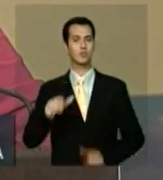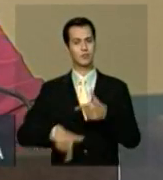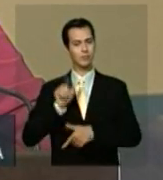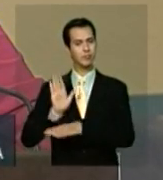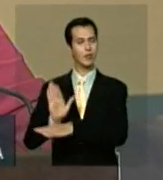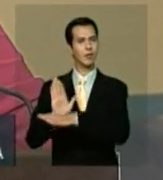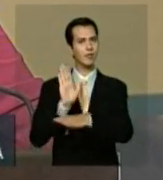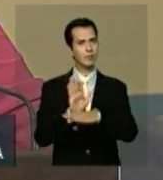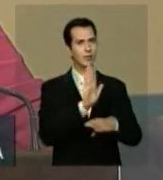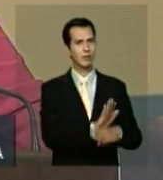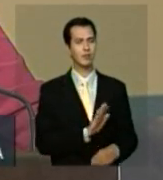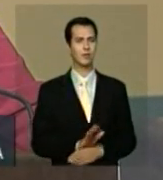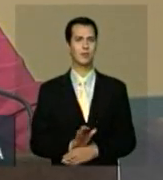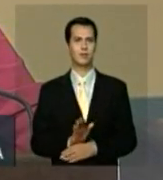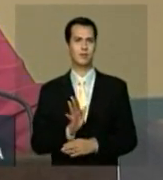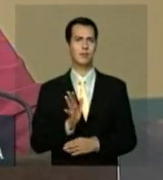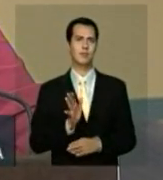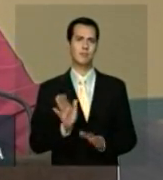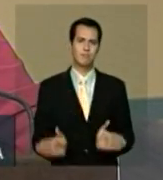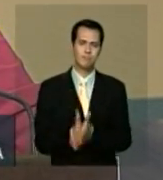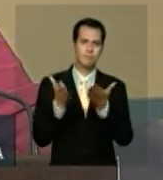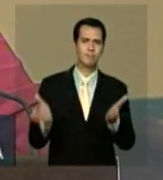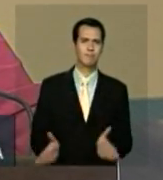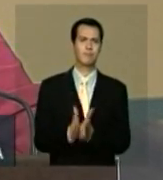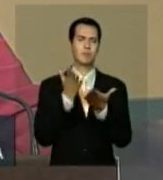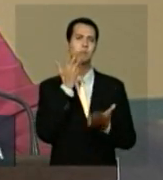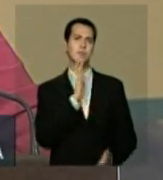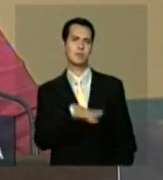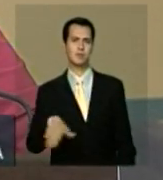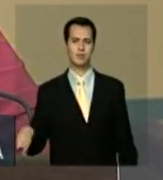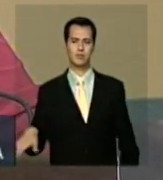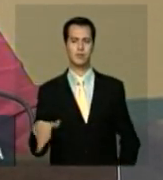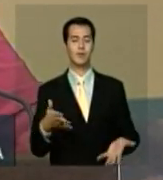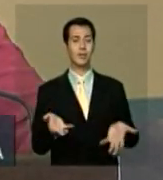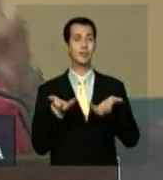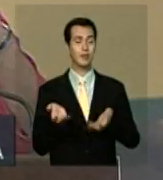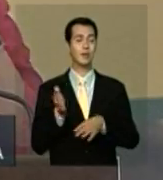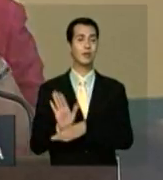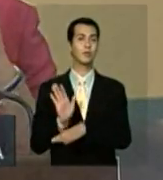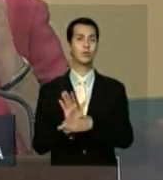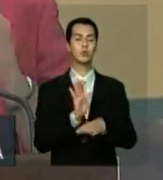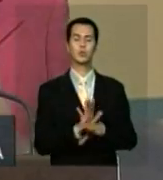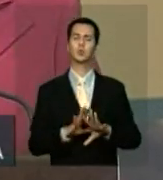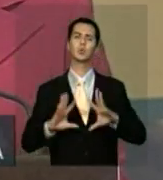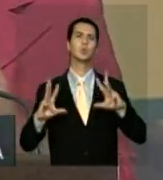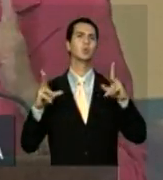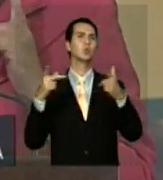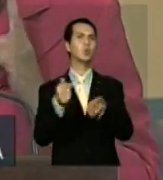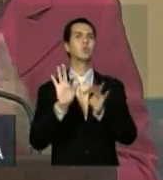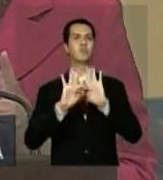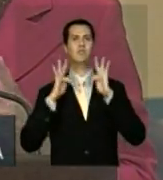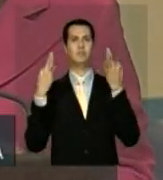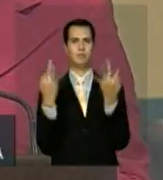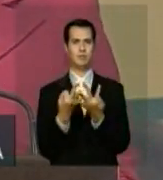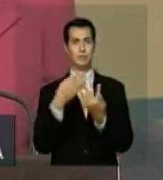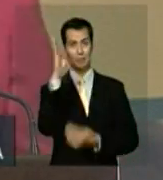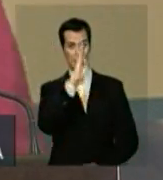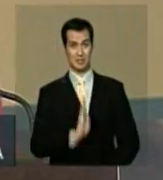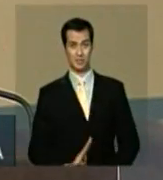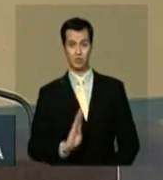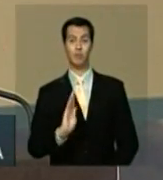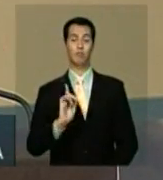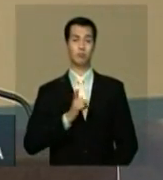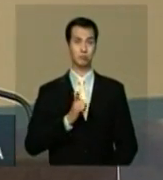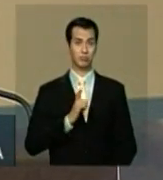tem a meta corajosa e necessária de tirar da miséria absoluta todas as famílias brasileiras que